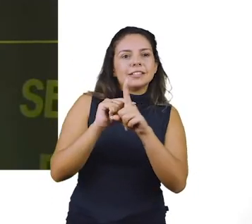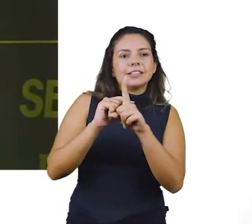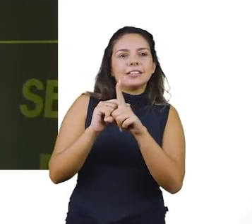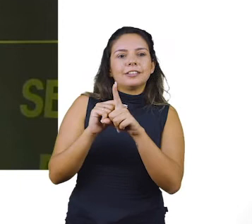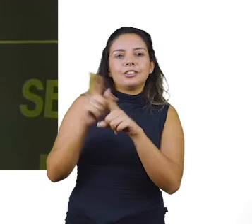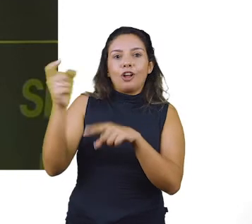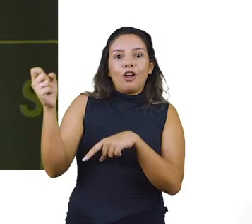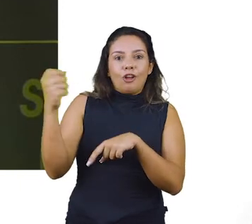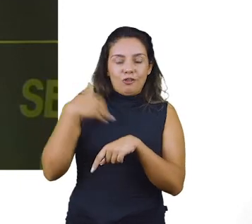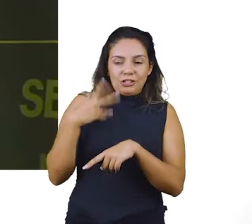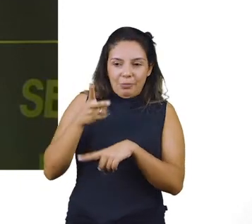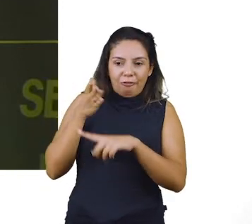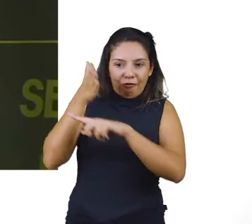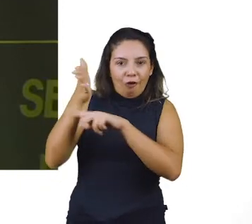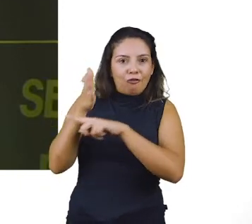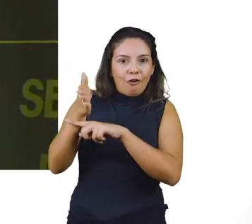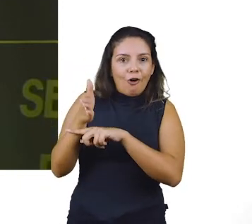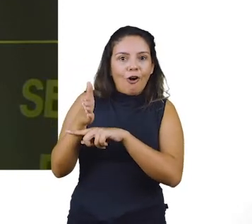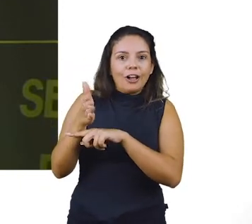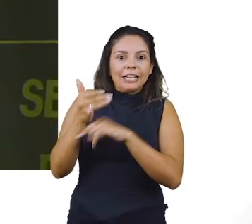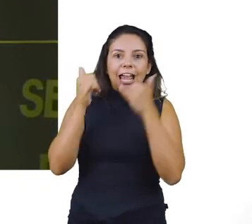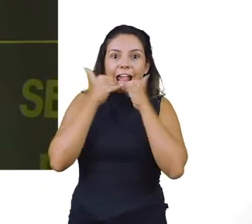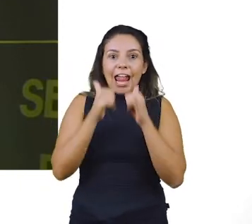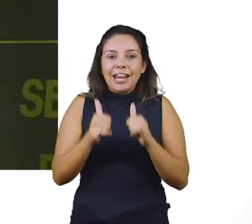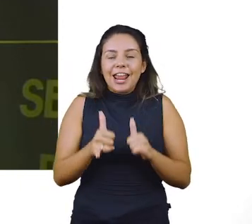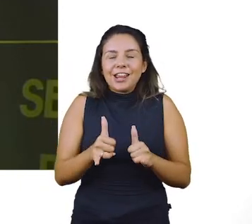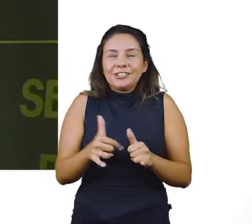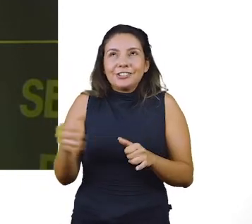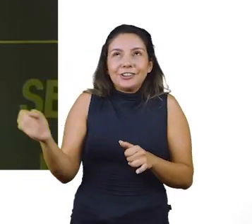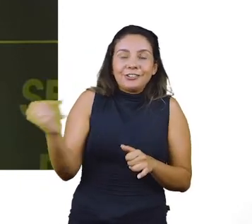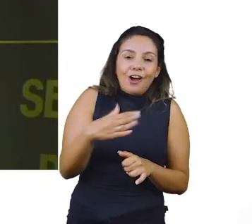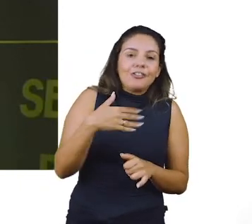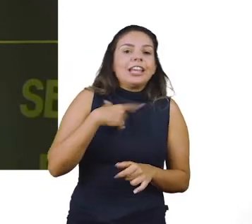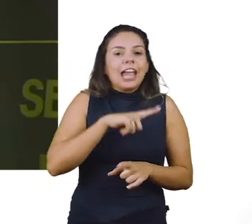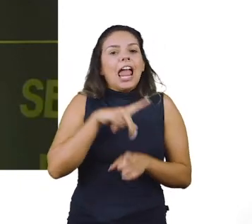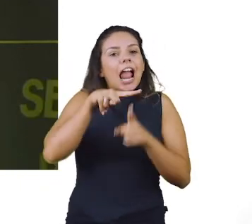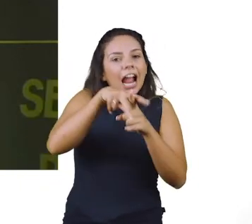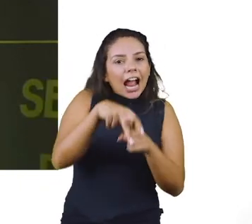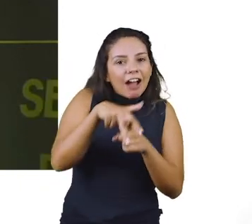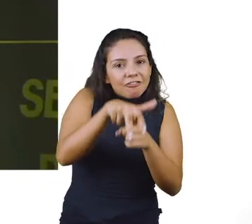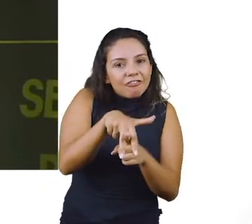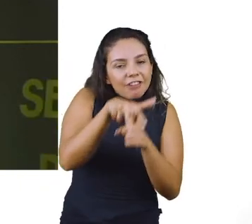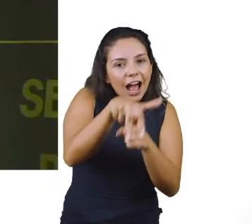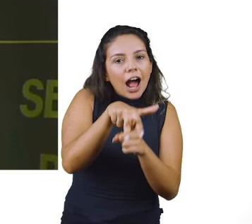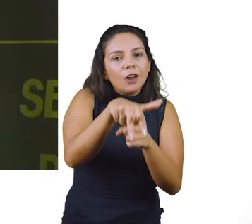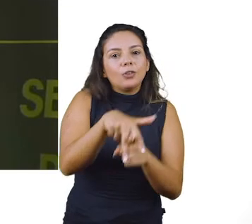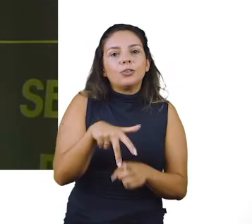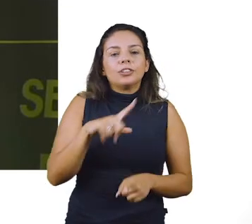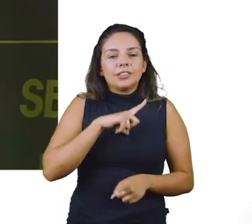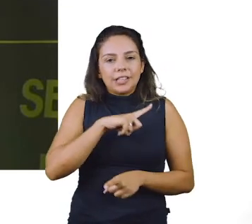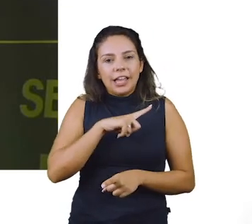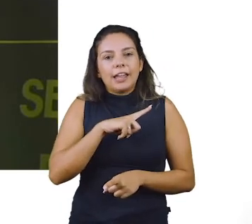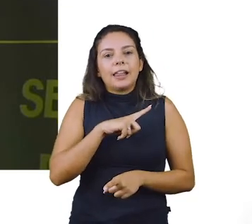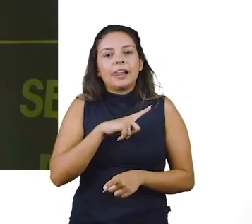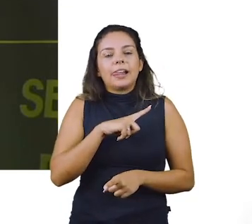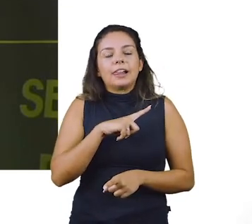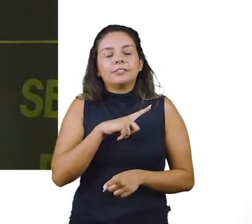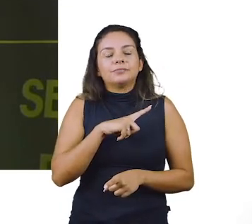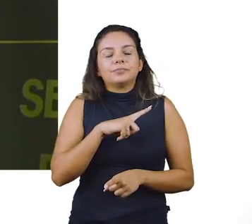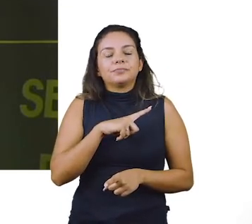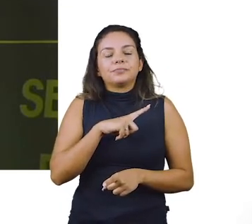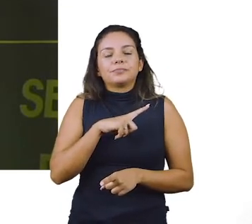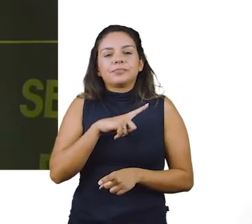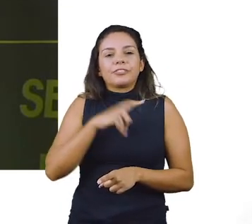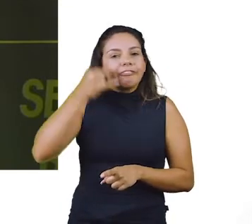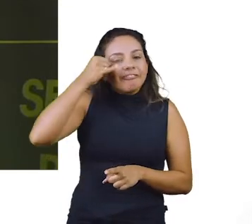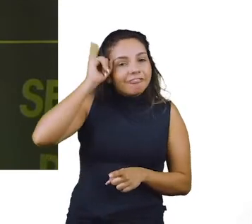minhas energias, né? Tenho meus cavalos, tenho um pouquinho de gado, tenho as minhas árvores que eu gosto, muito passarinho que eu